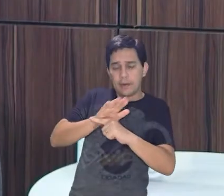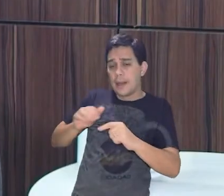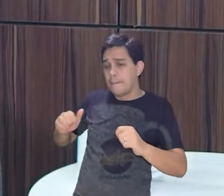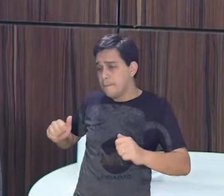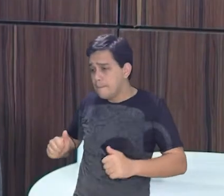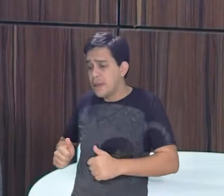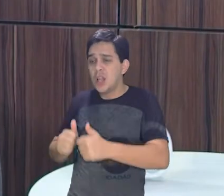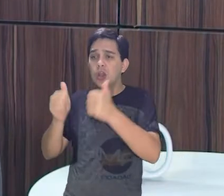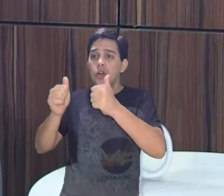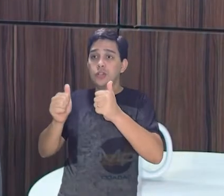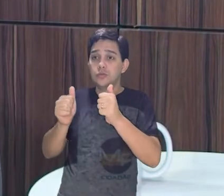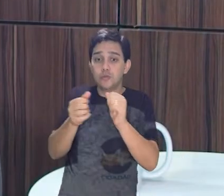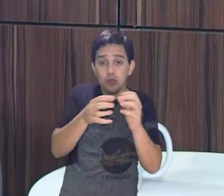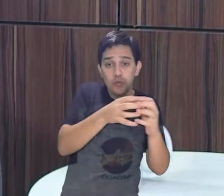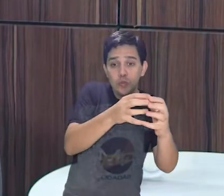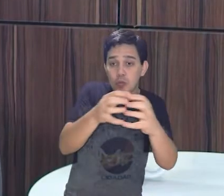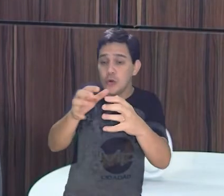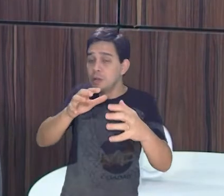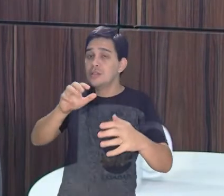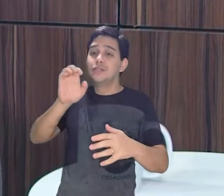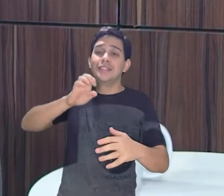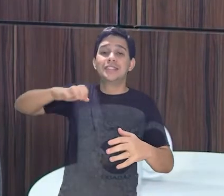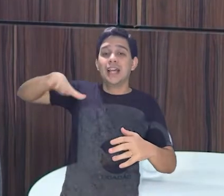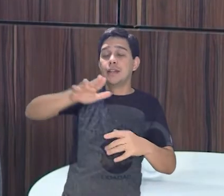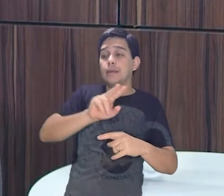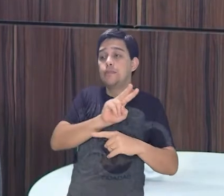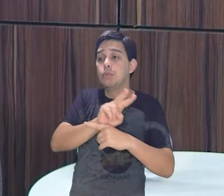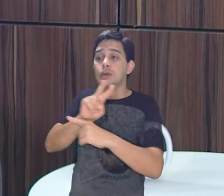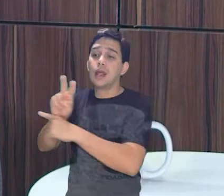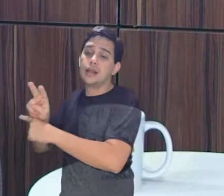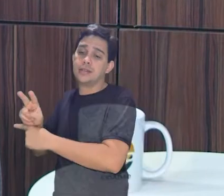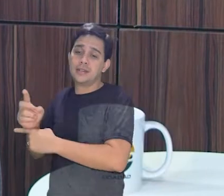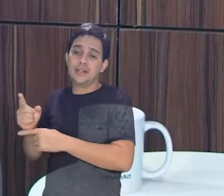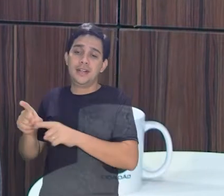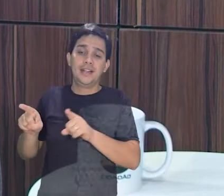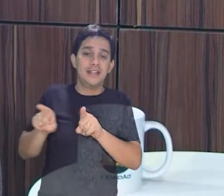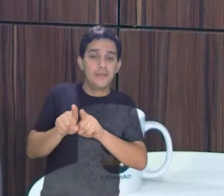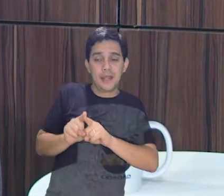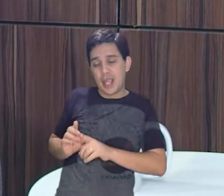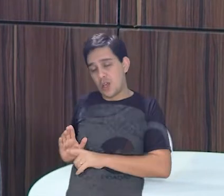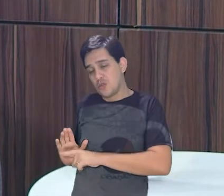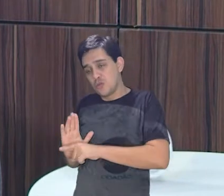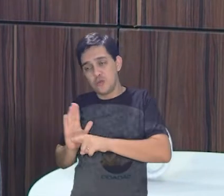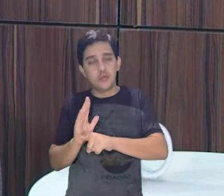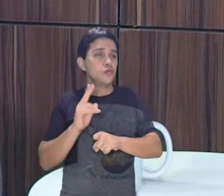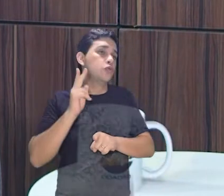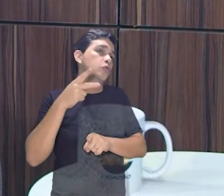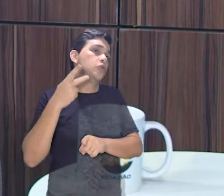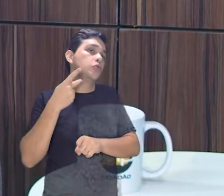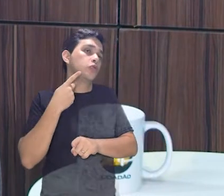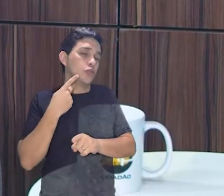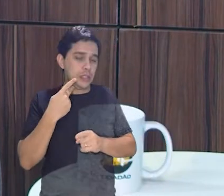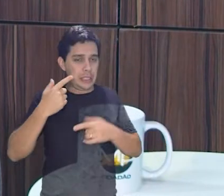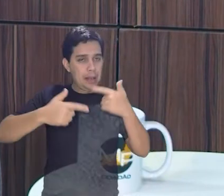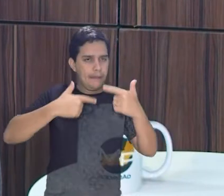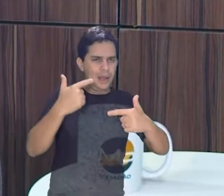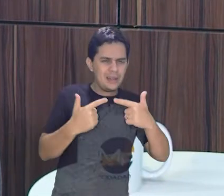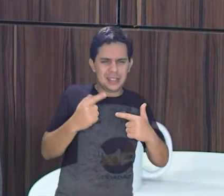na rede de proteção estadual e também assessora os colegas em dificuldades